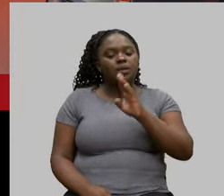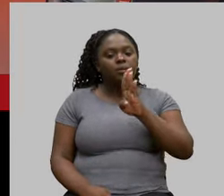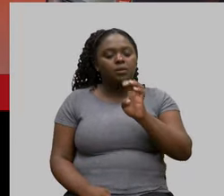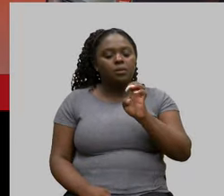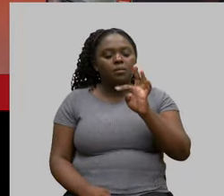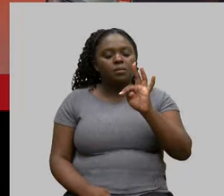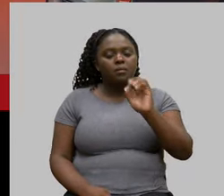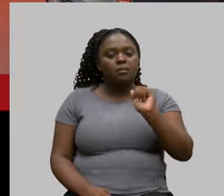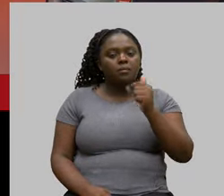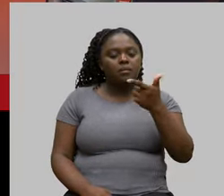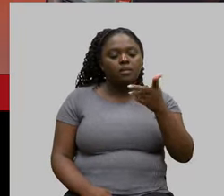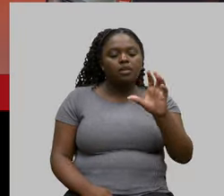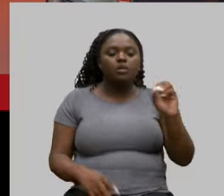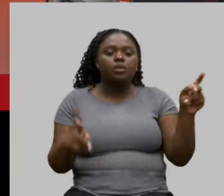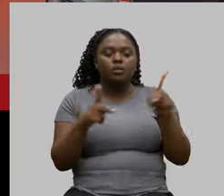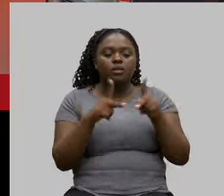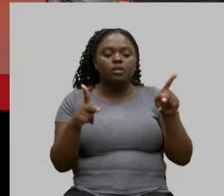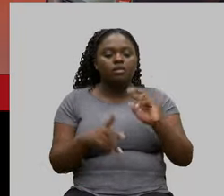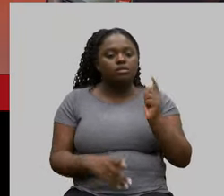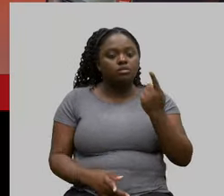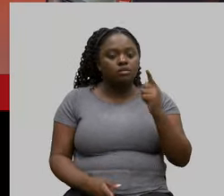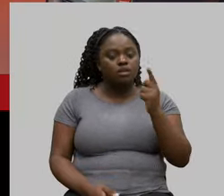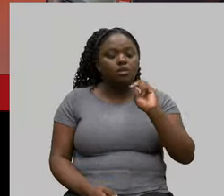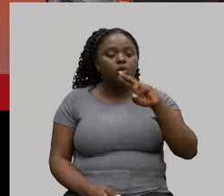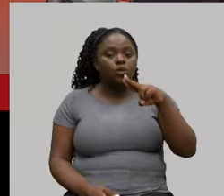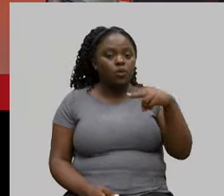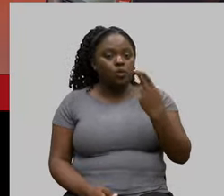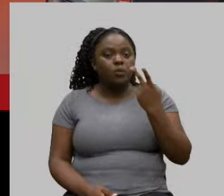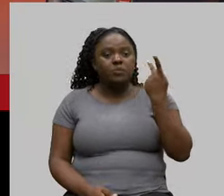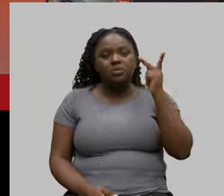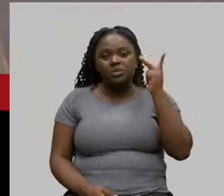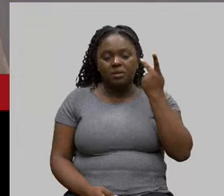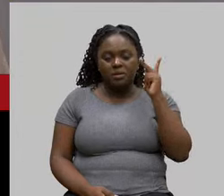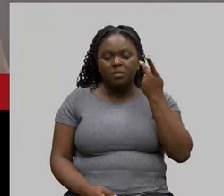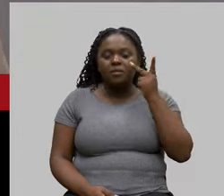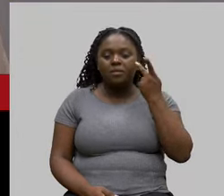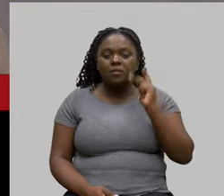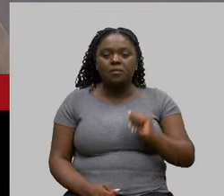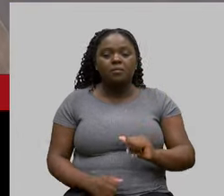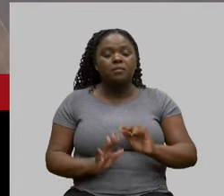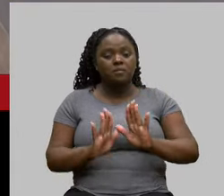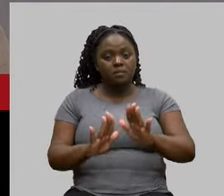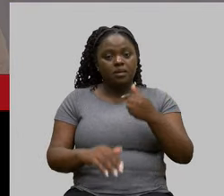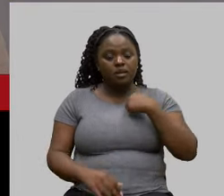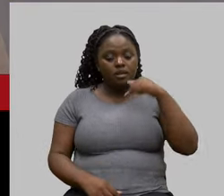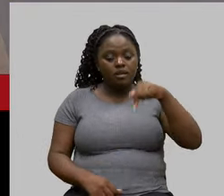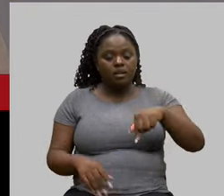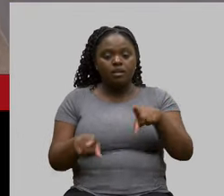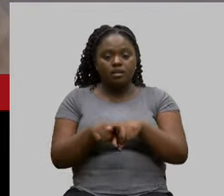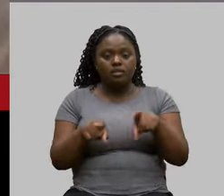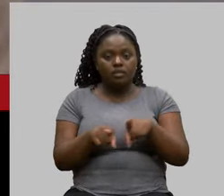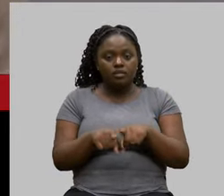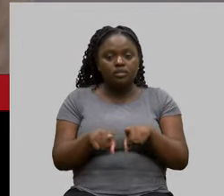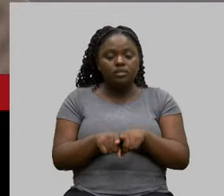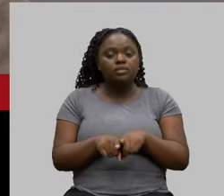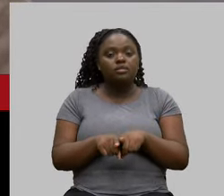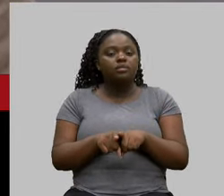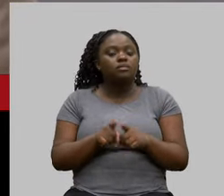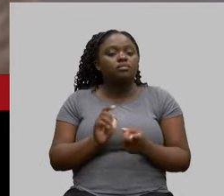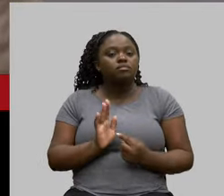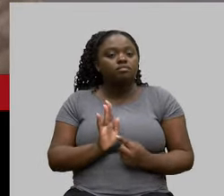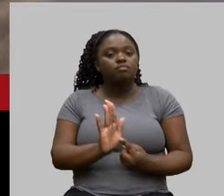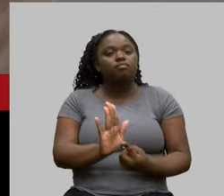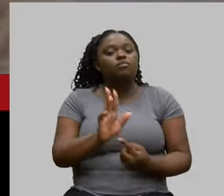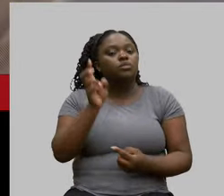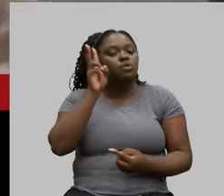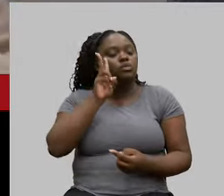de geografia ou professor de história beleza mas eh que vim aqui também nesse sentido numa segunda-feira o